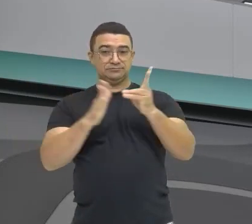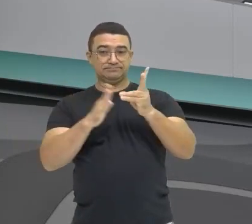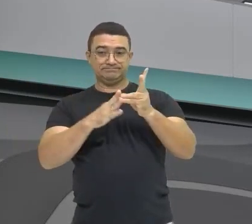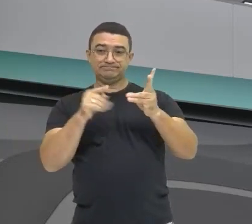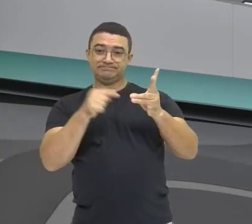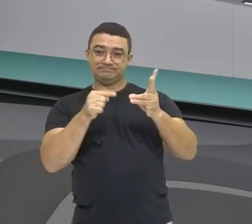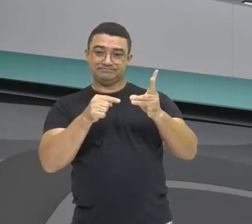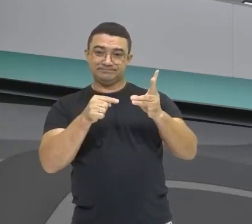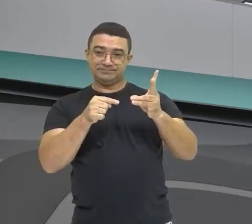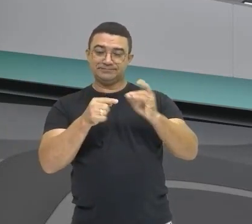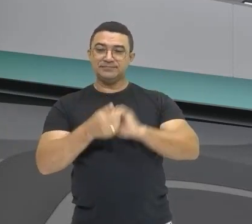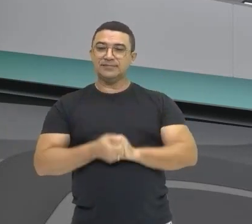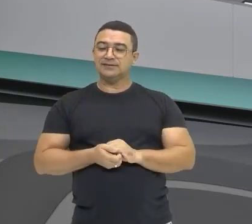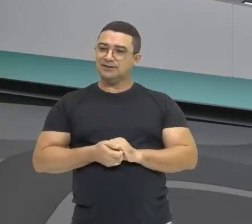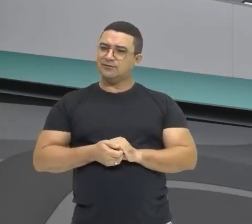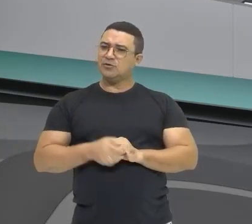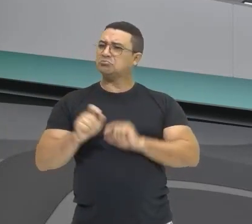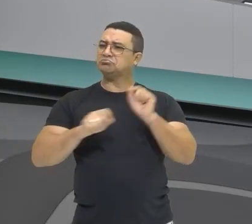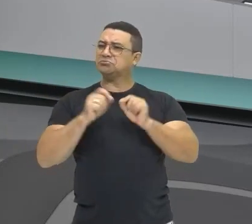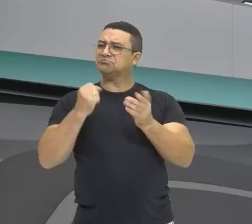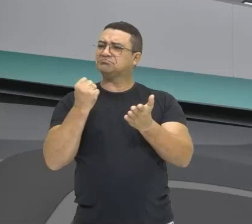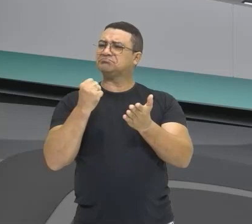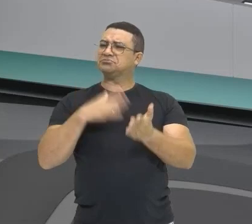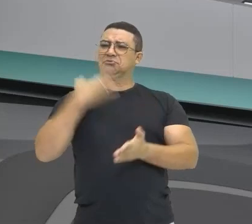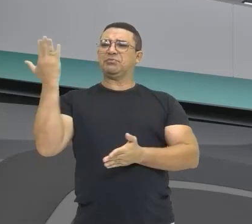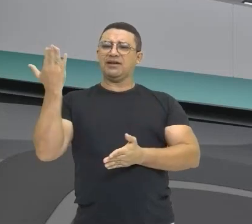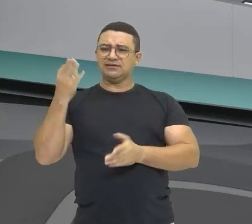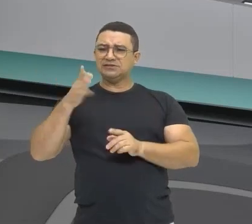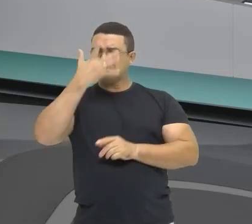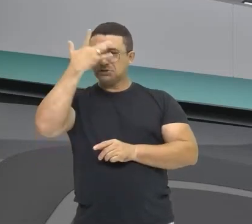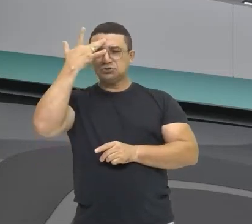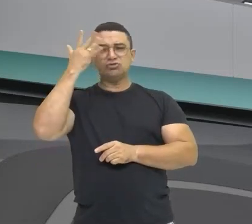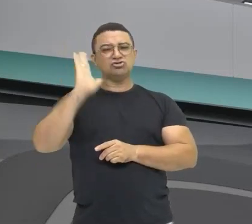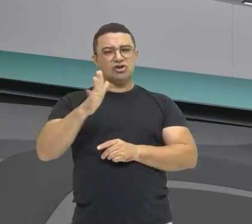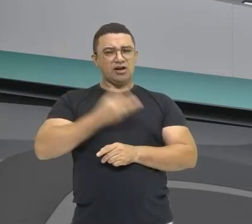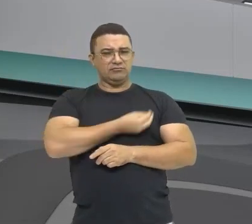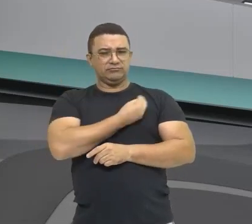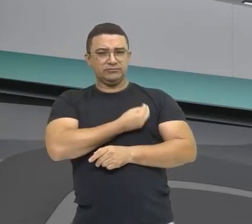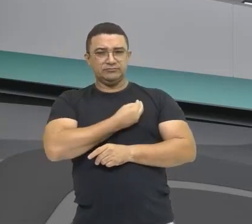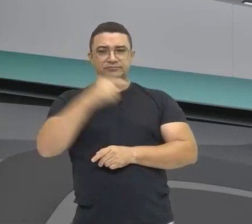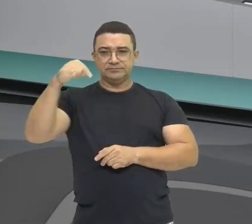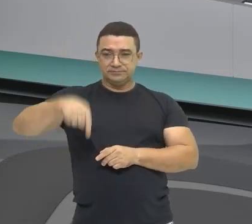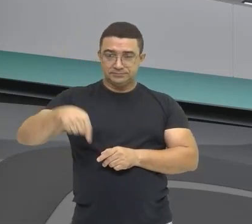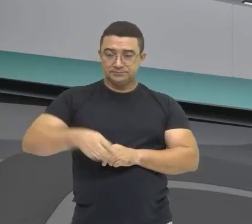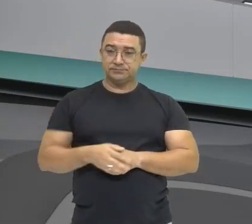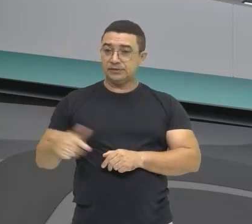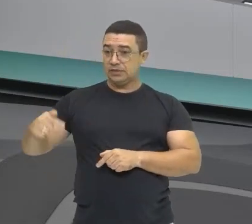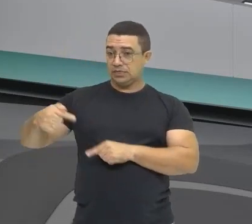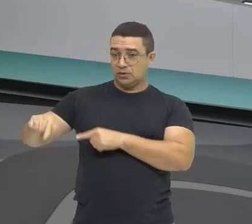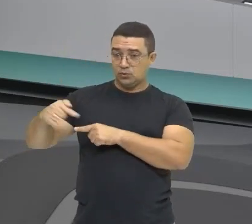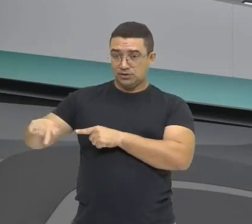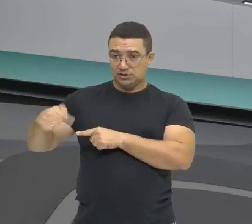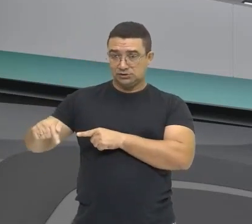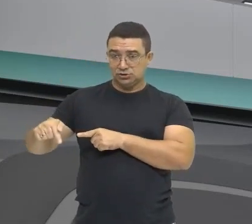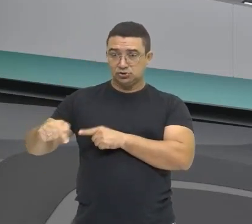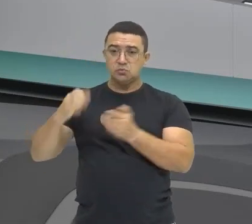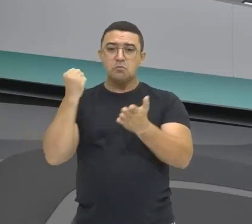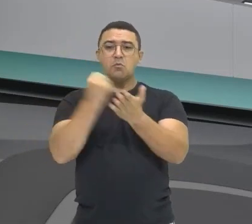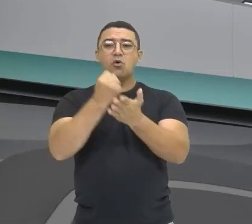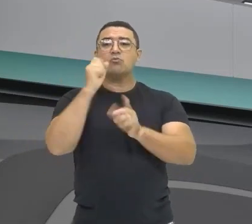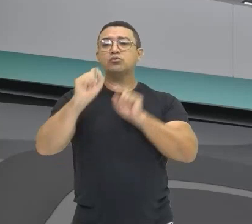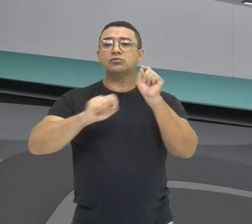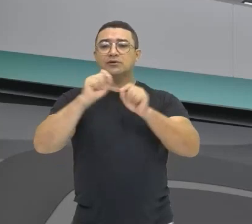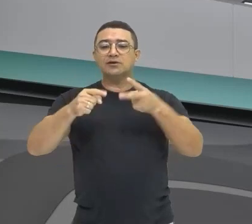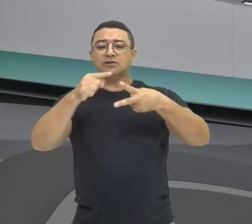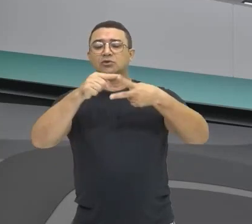choque. E também foi um choque para os nossos, né, para o povo que já estava aqui. Então, o quinhentismo, ele vai ser marcado por